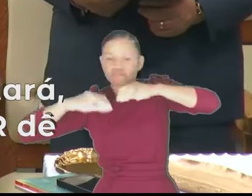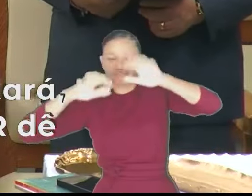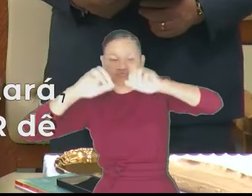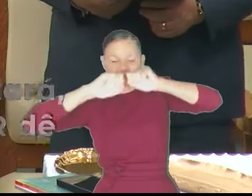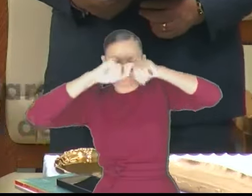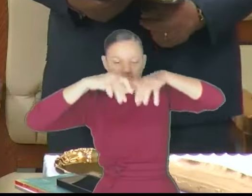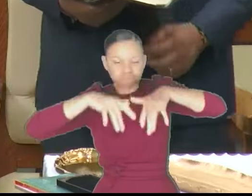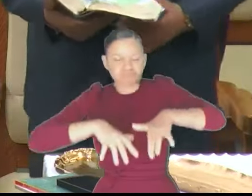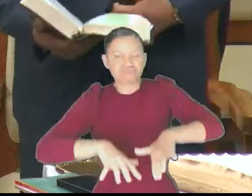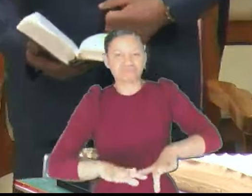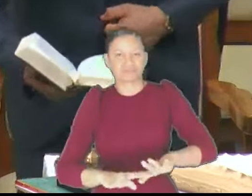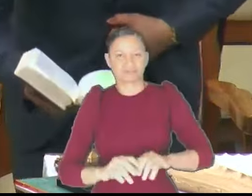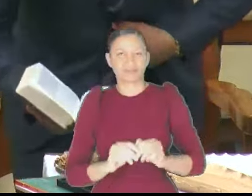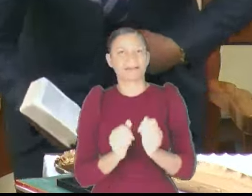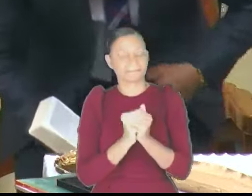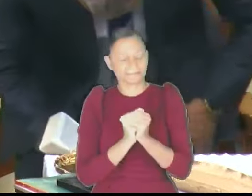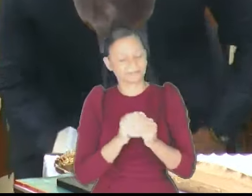Amém. Podei tomar assento.